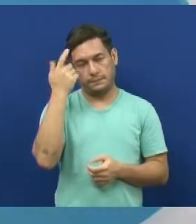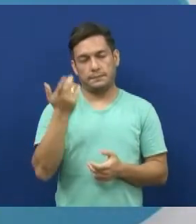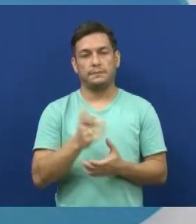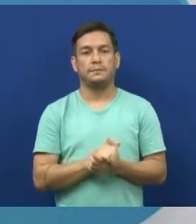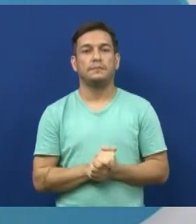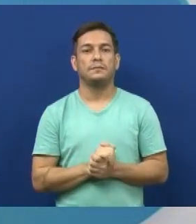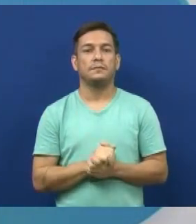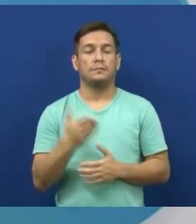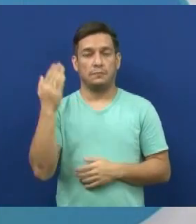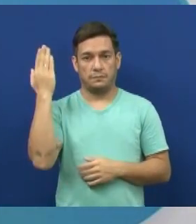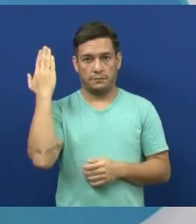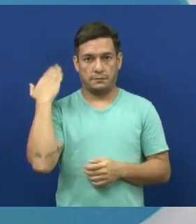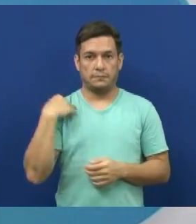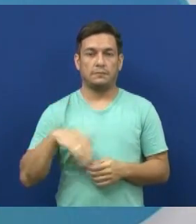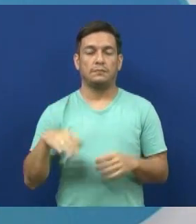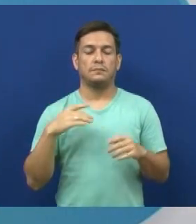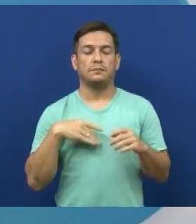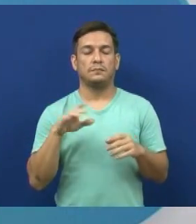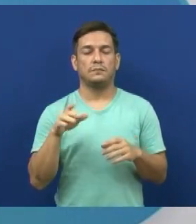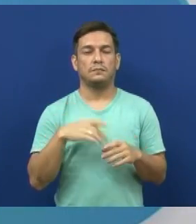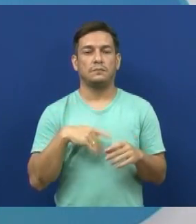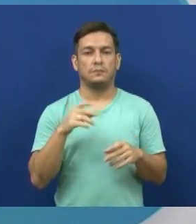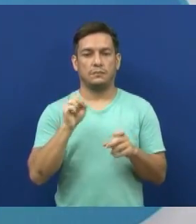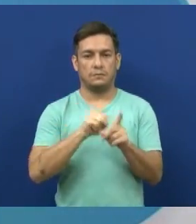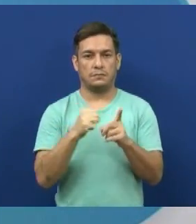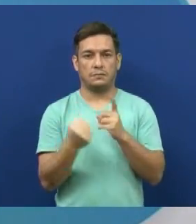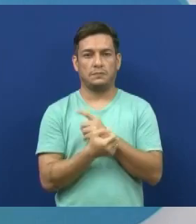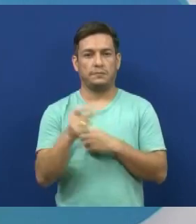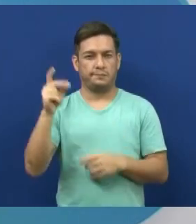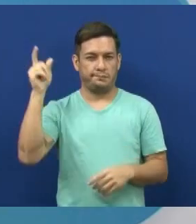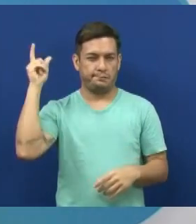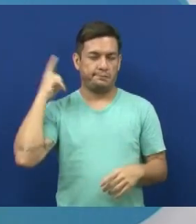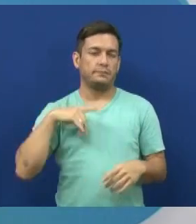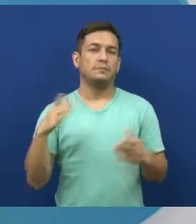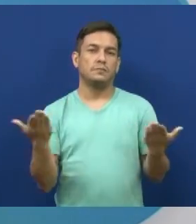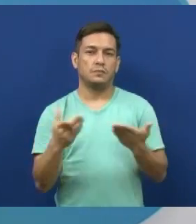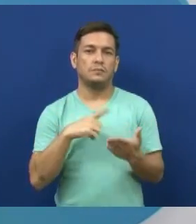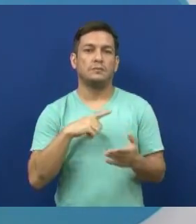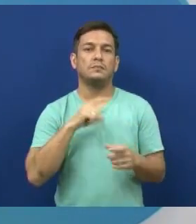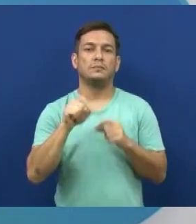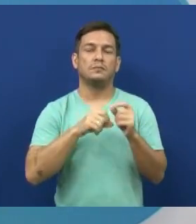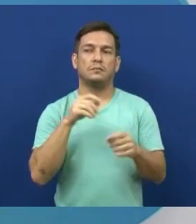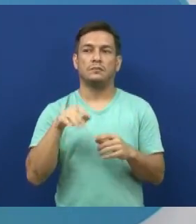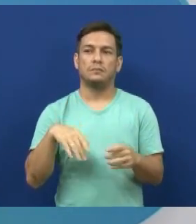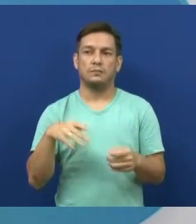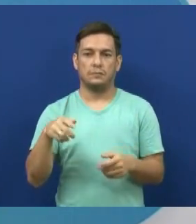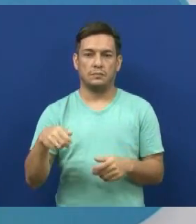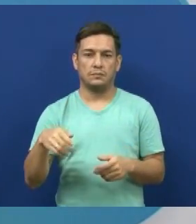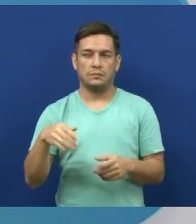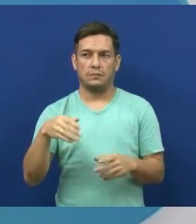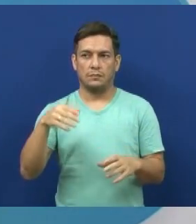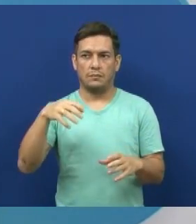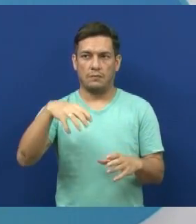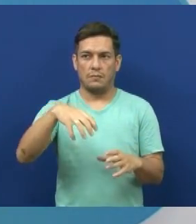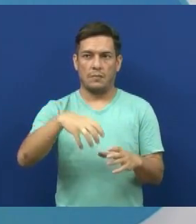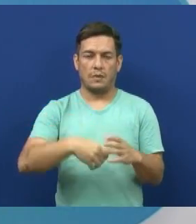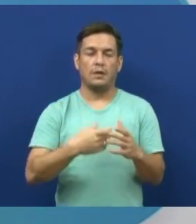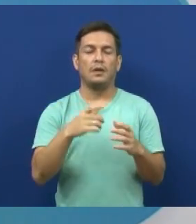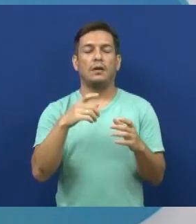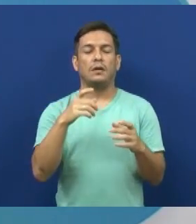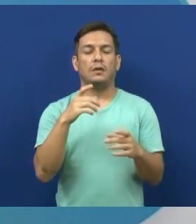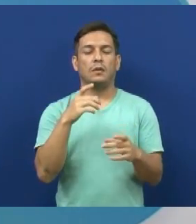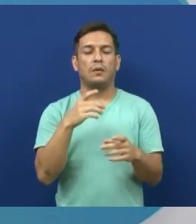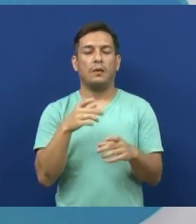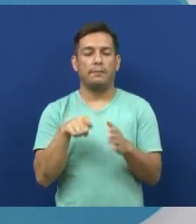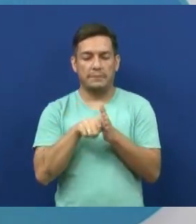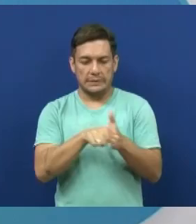seguinte, no passado, as civilizações antigas, hoje nós temos escavações, por exemplo, que vão achar cidades